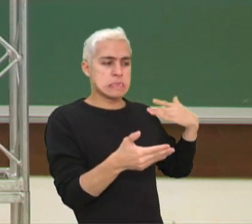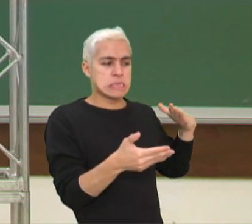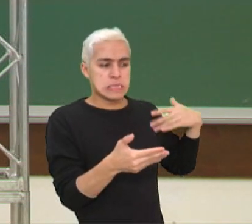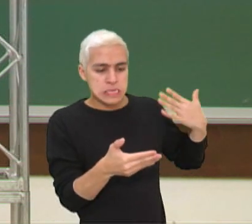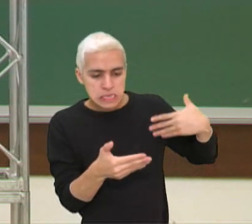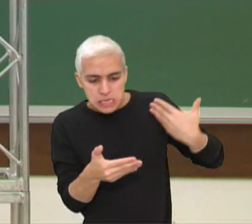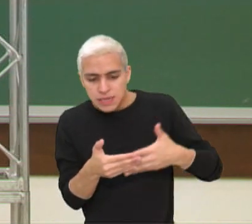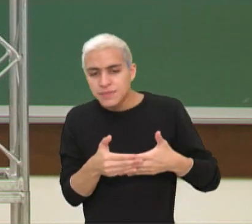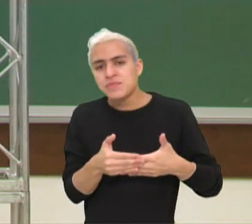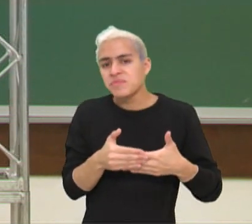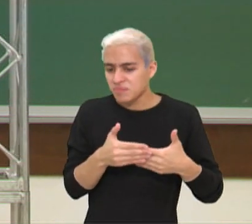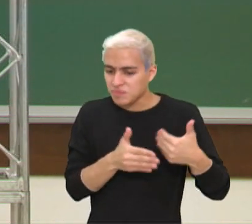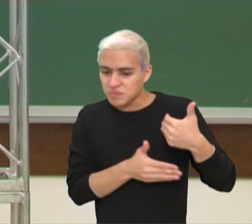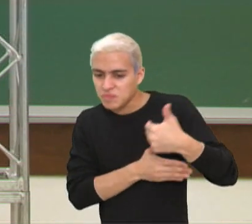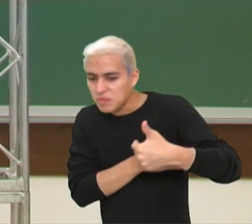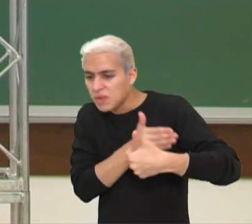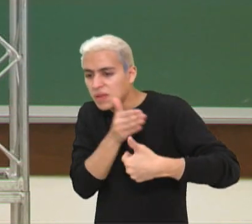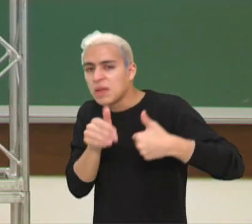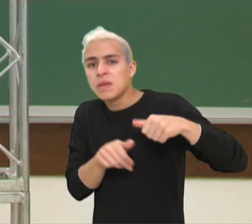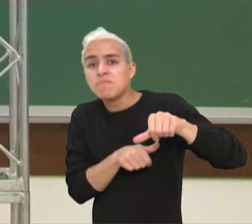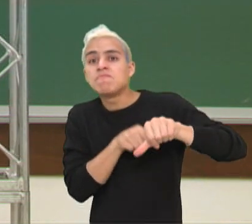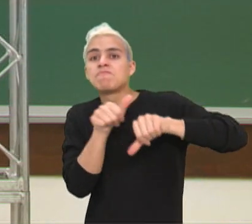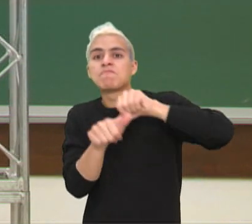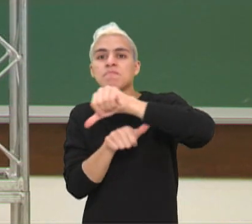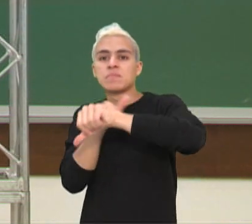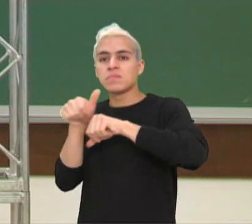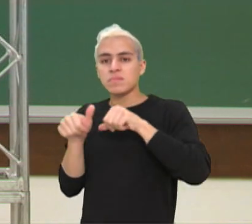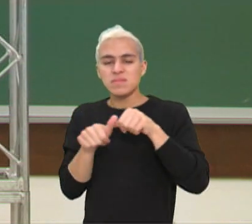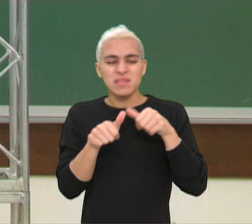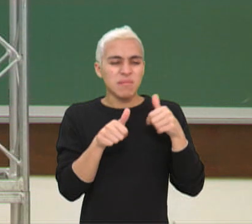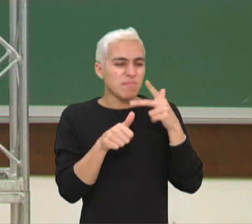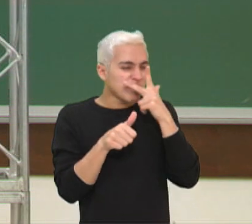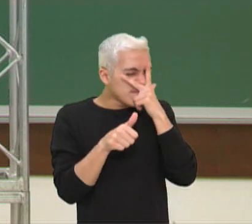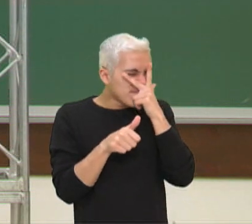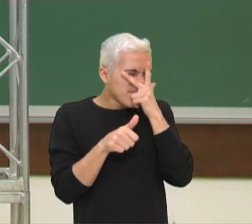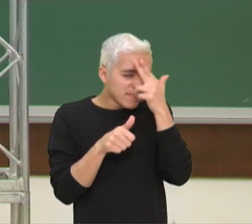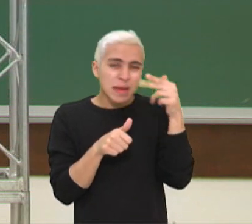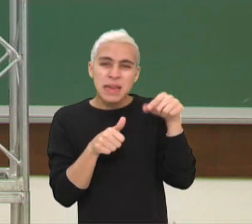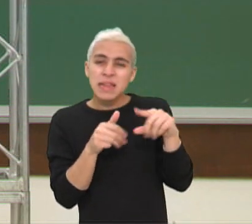Então, ele é uma evolução do jogo da velha, né? E